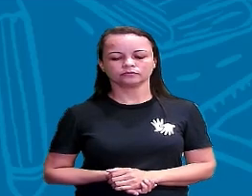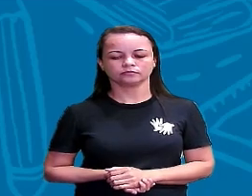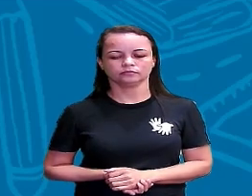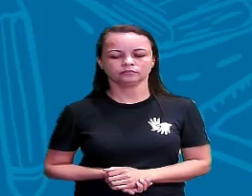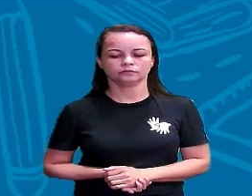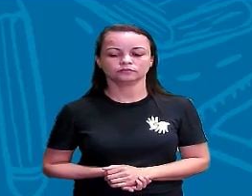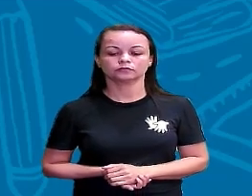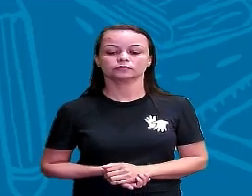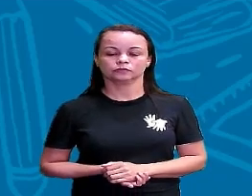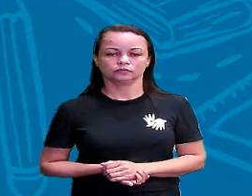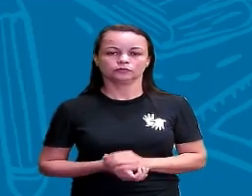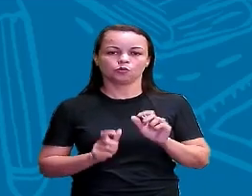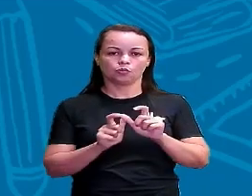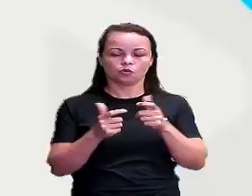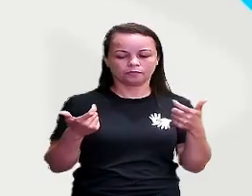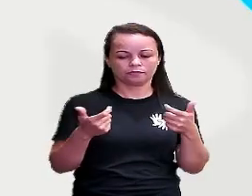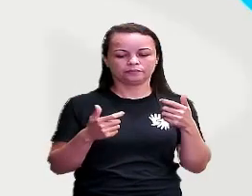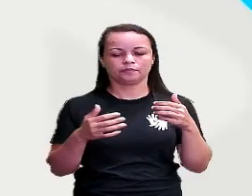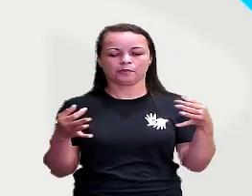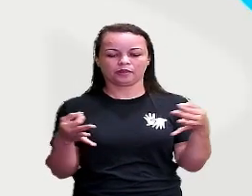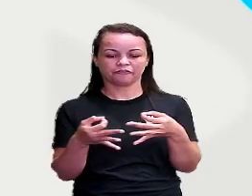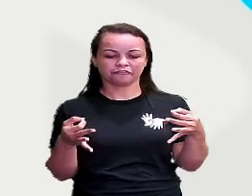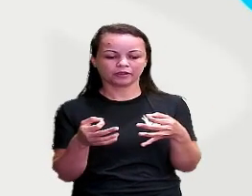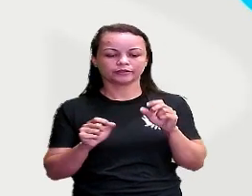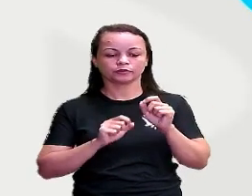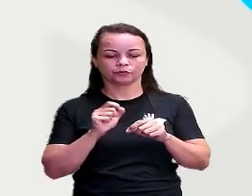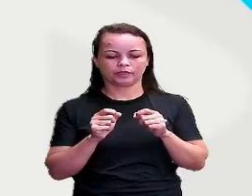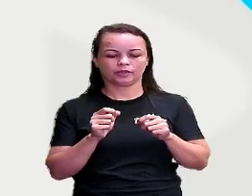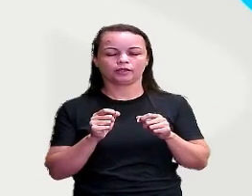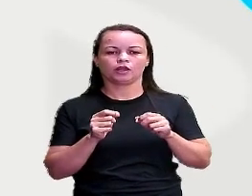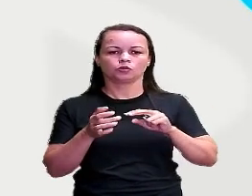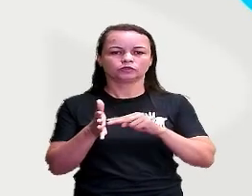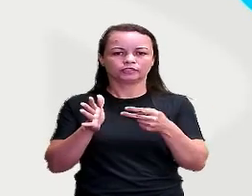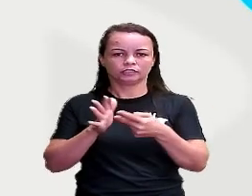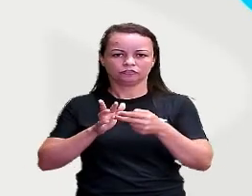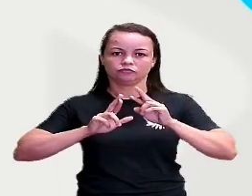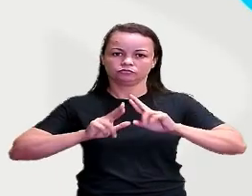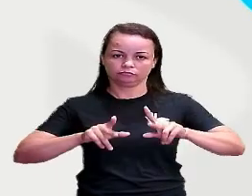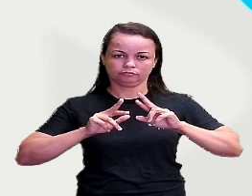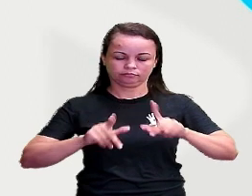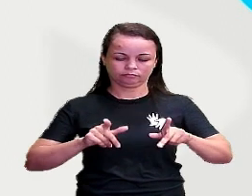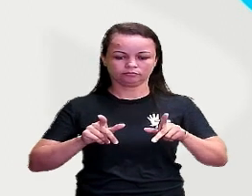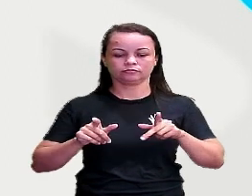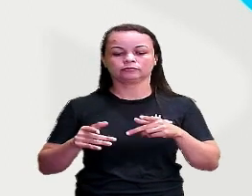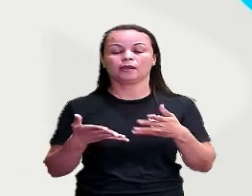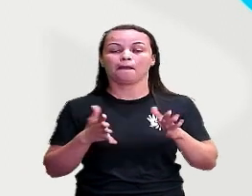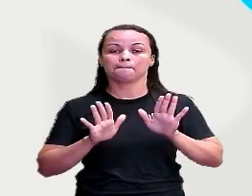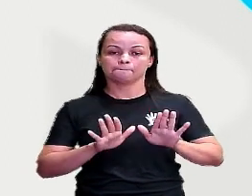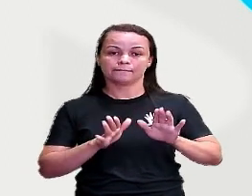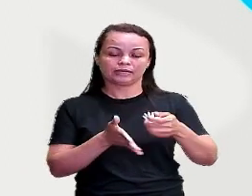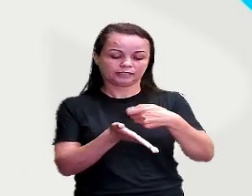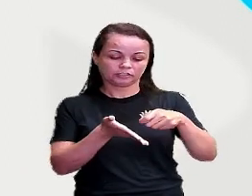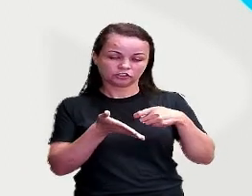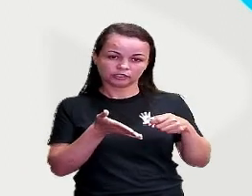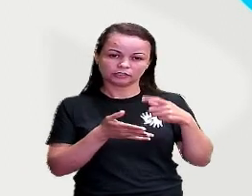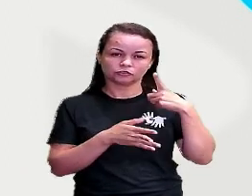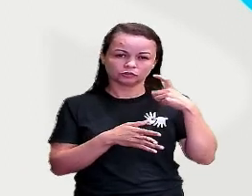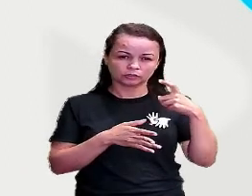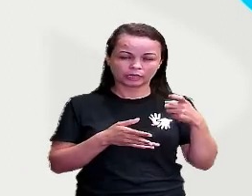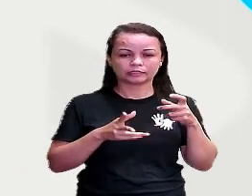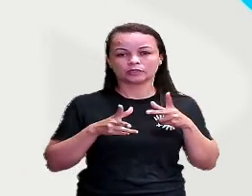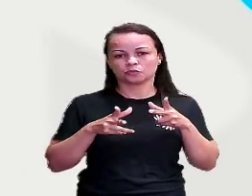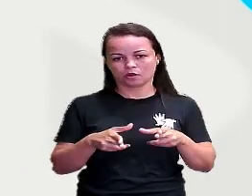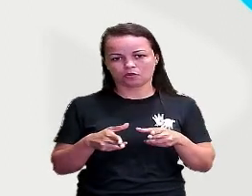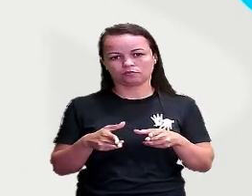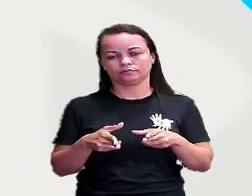Os homônimos perfeitos. Então, são palavras que possuem significados diferentes, mas a escrita e a sonoridade são